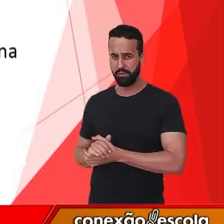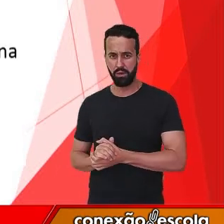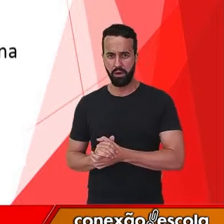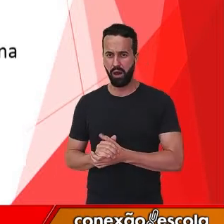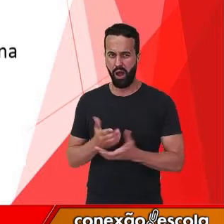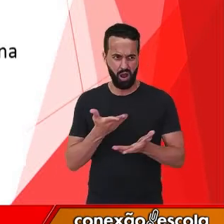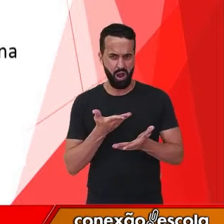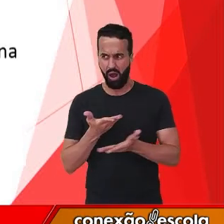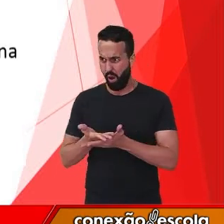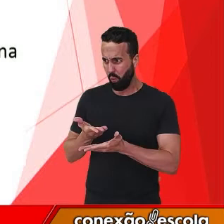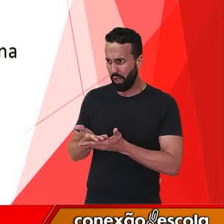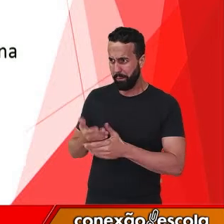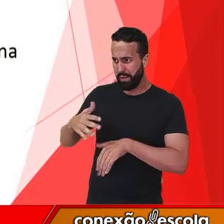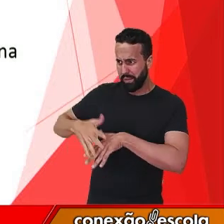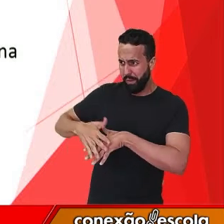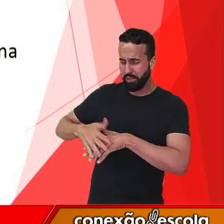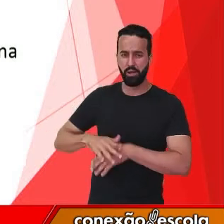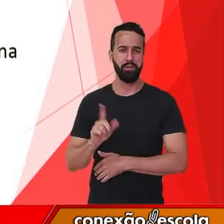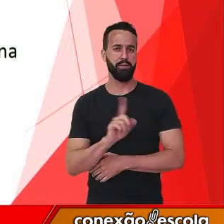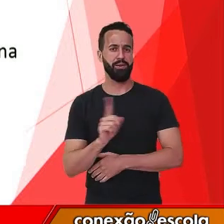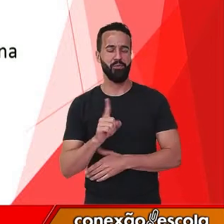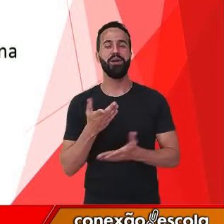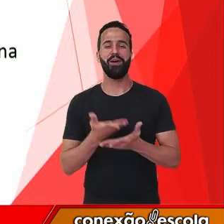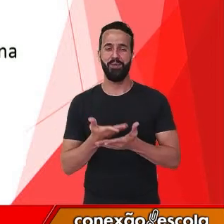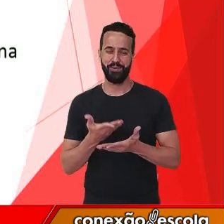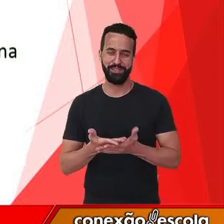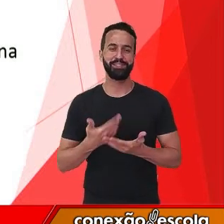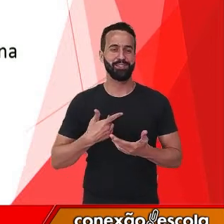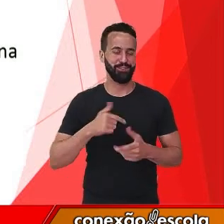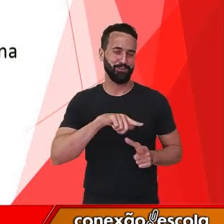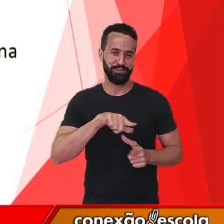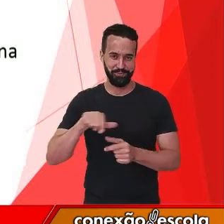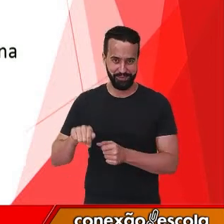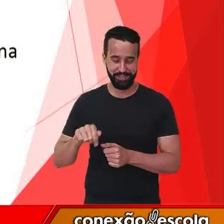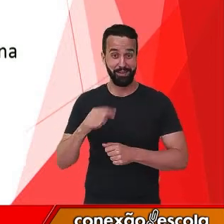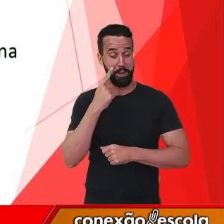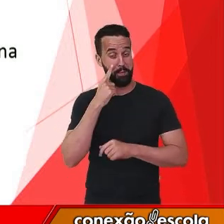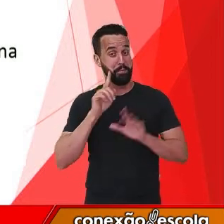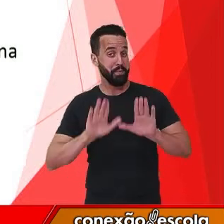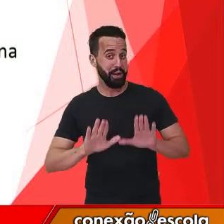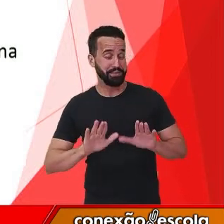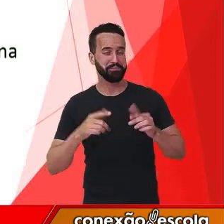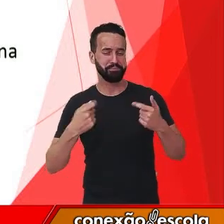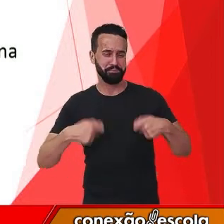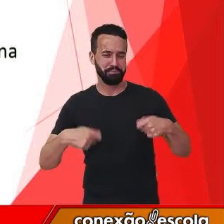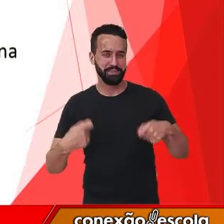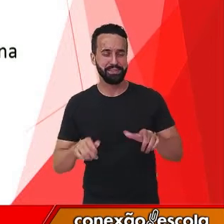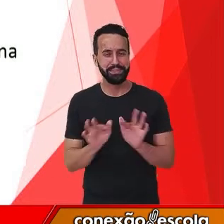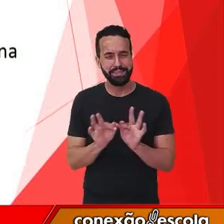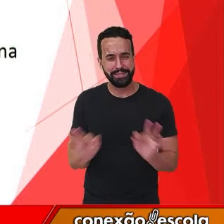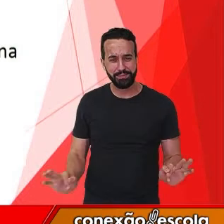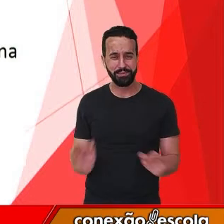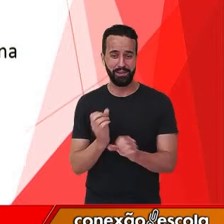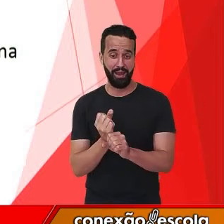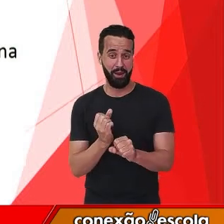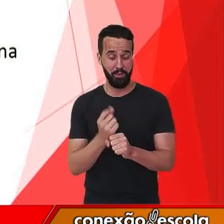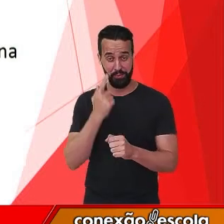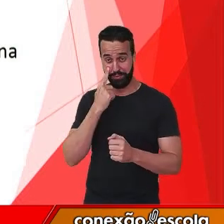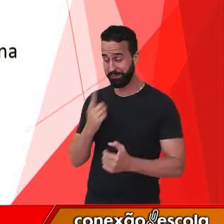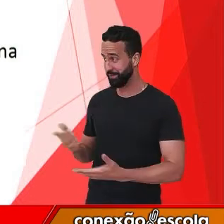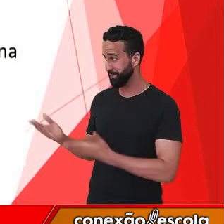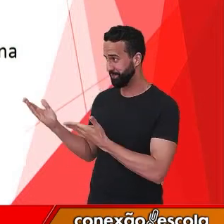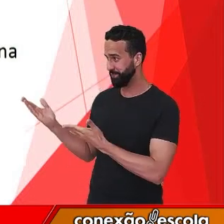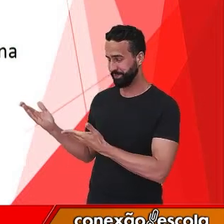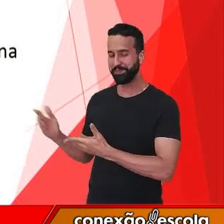matemática não pai segura geografia ainda mas é um pequeno cálculo aqui para gente resolver beleza